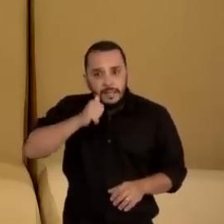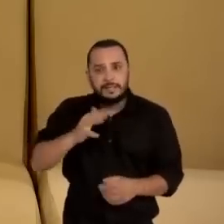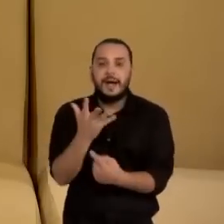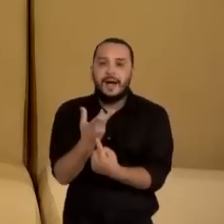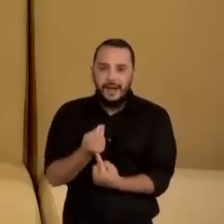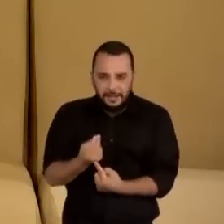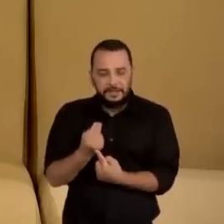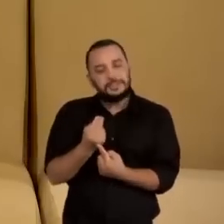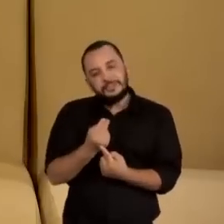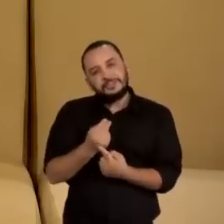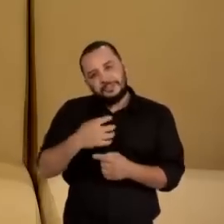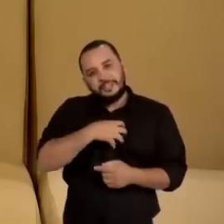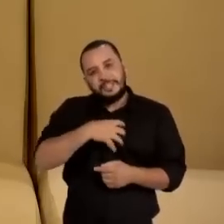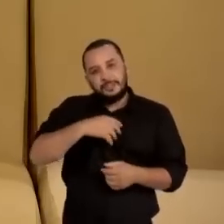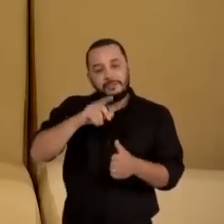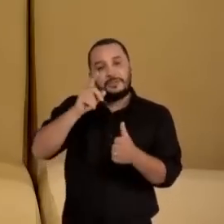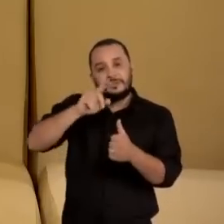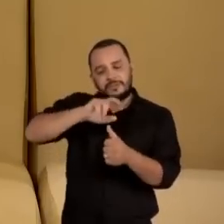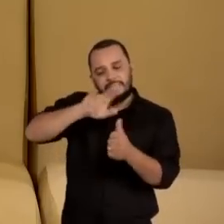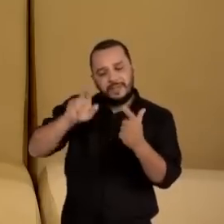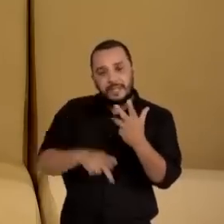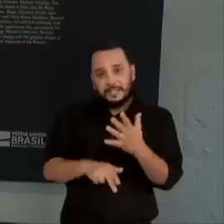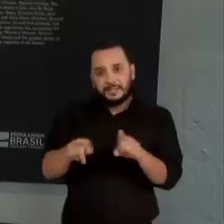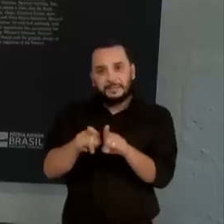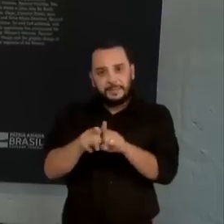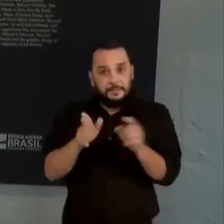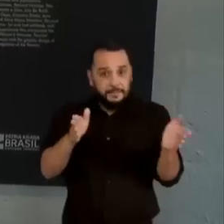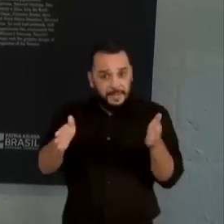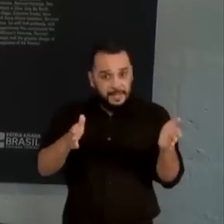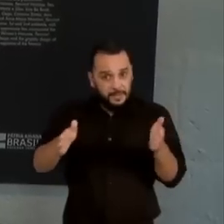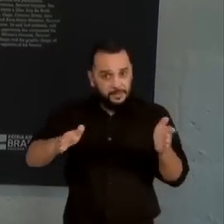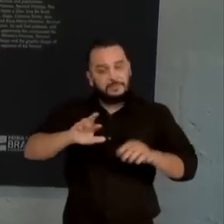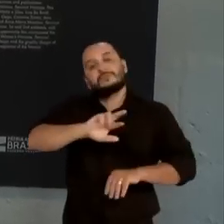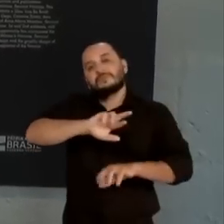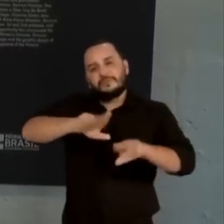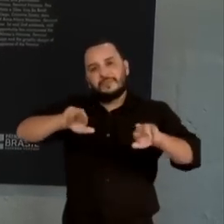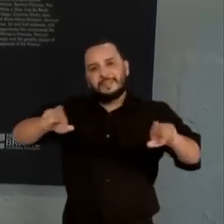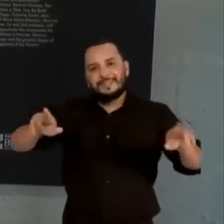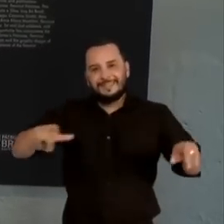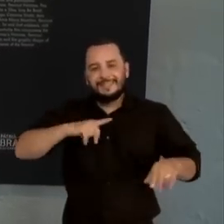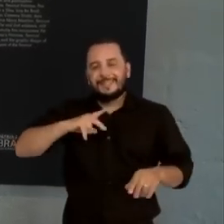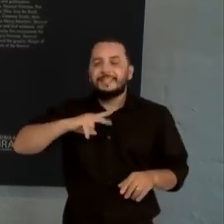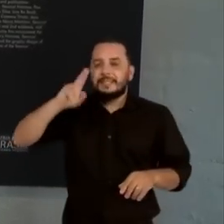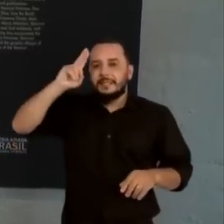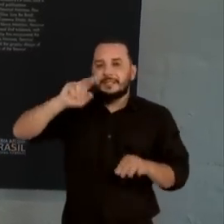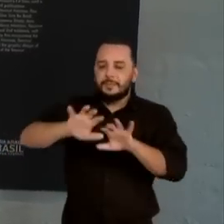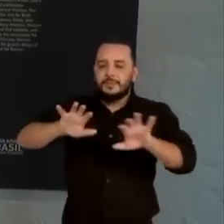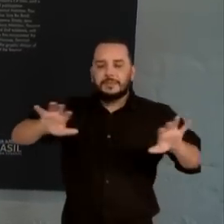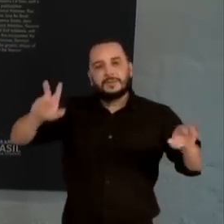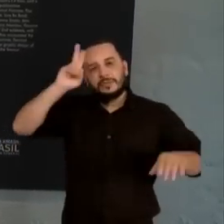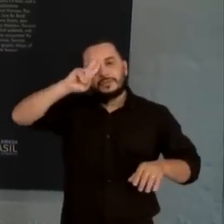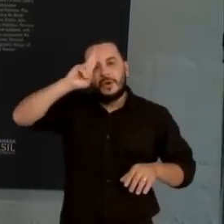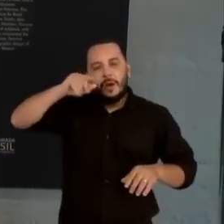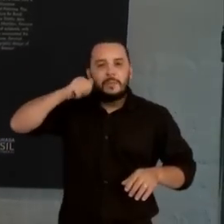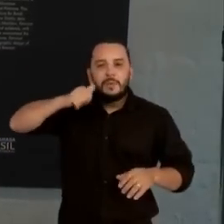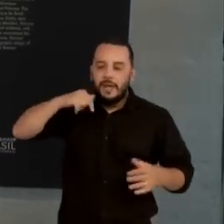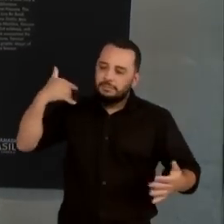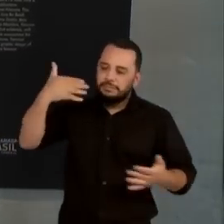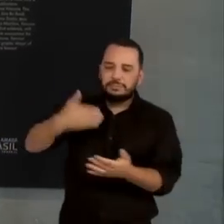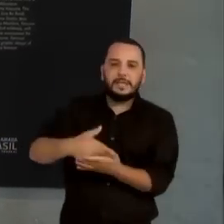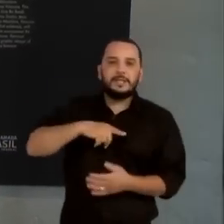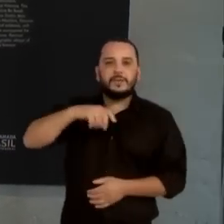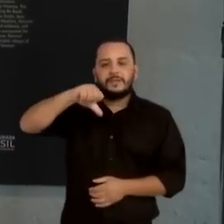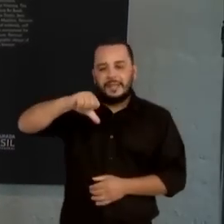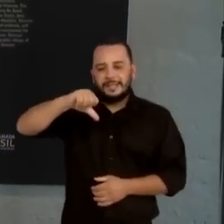diferentes expressões, épocas e contextos. A exposição Histórias das Mulheres reúne 96 obras que